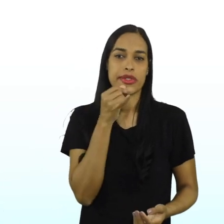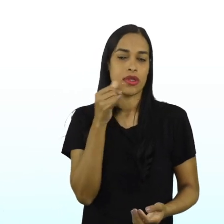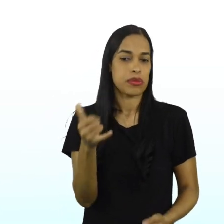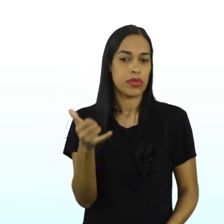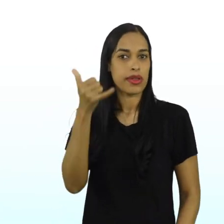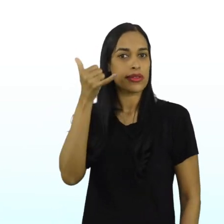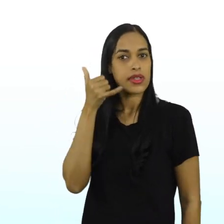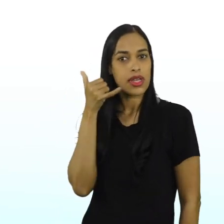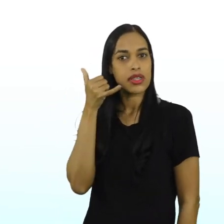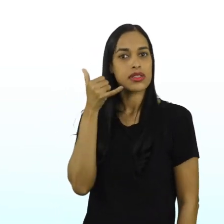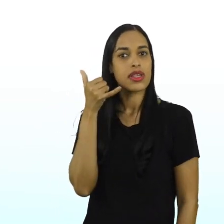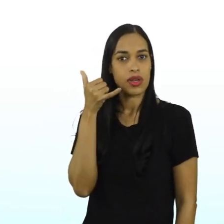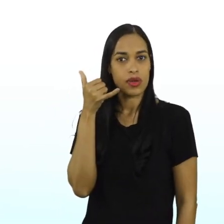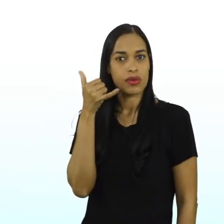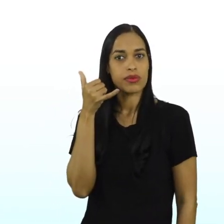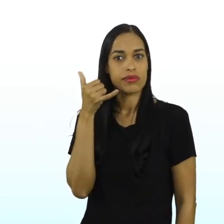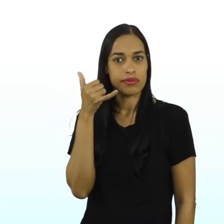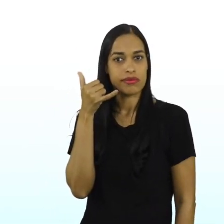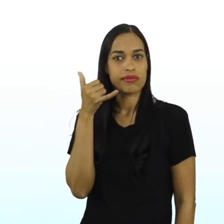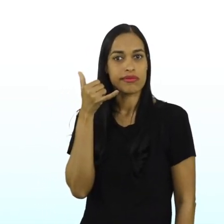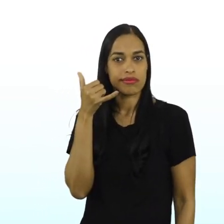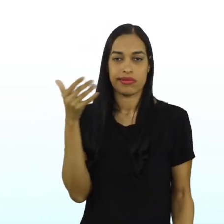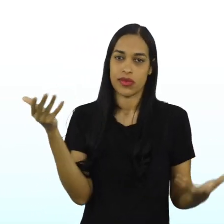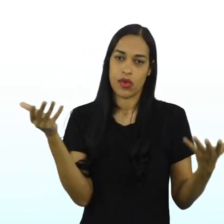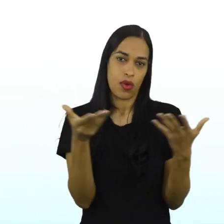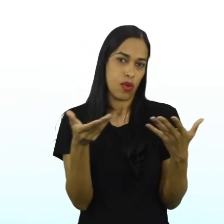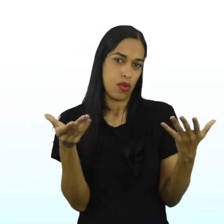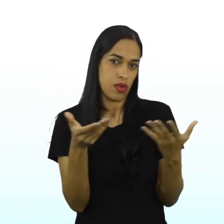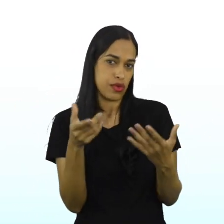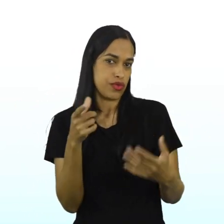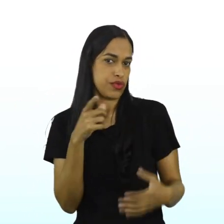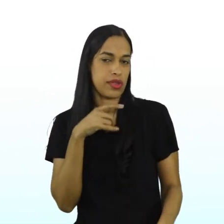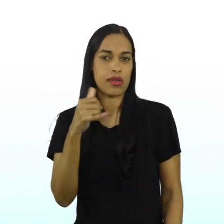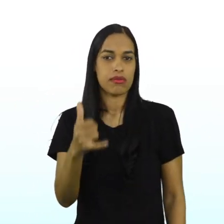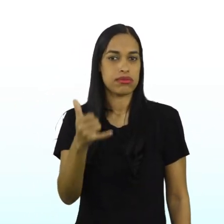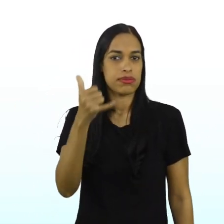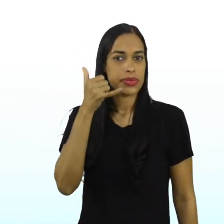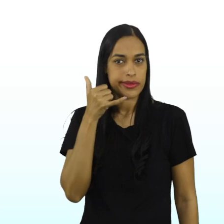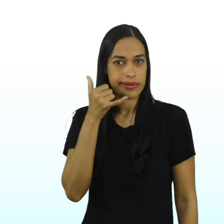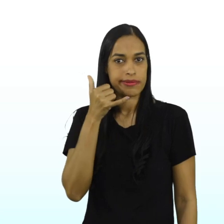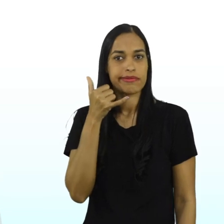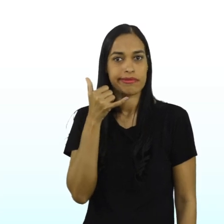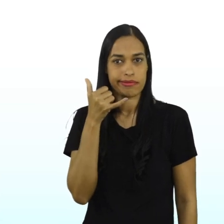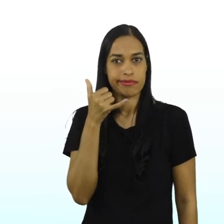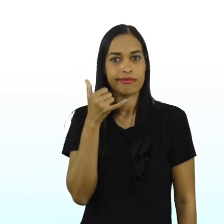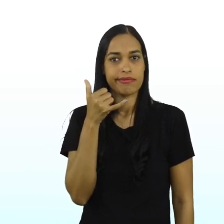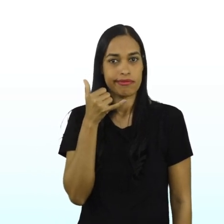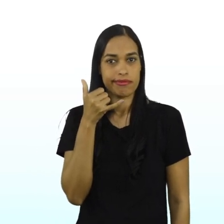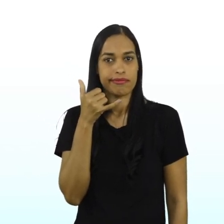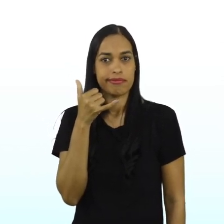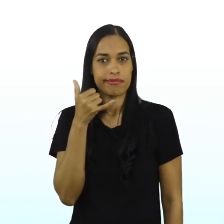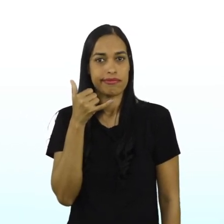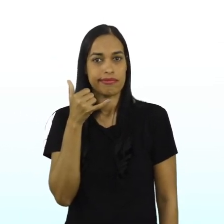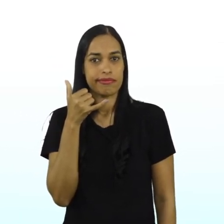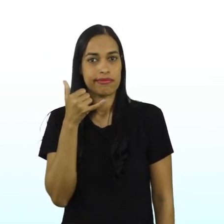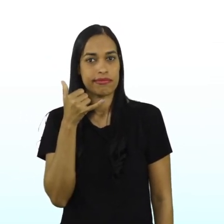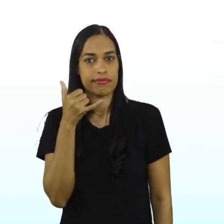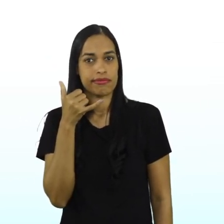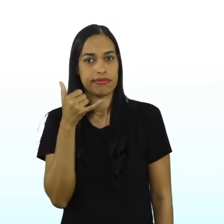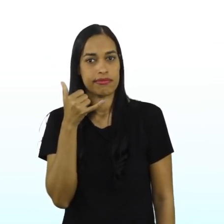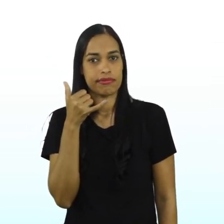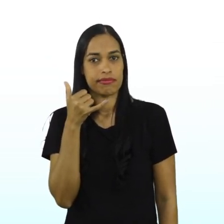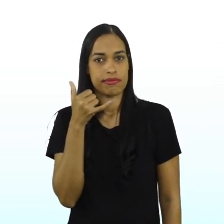ligação telefônica, né, que é muito raro hoje a gente ligar para alguém, a verdade é essa. A gente usa muito